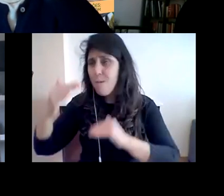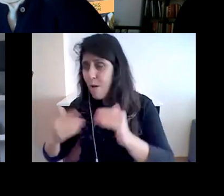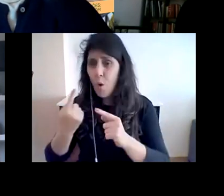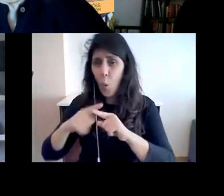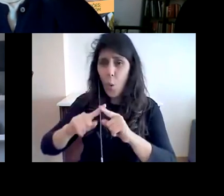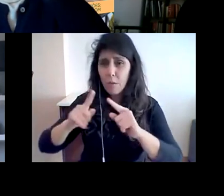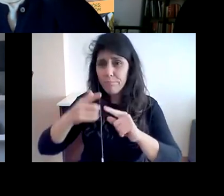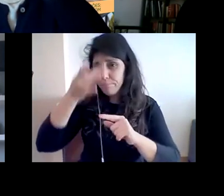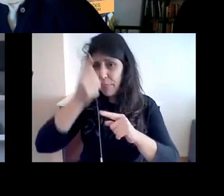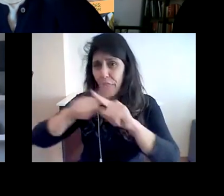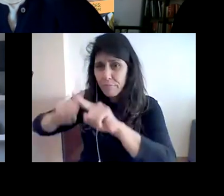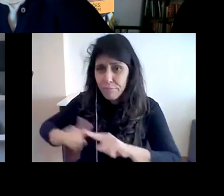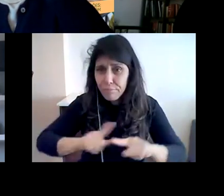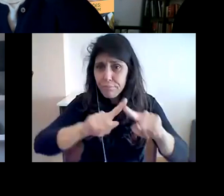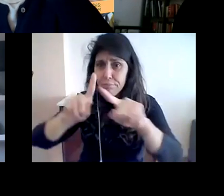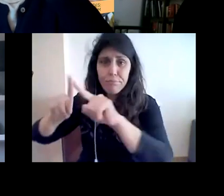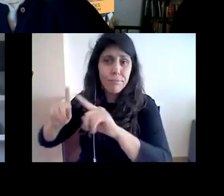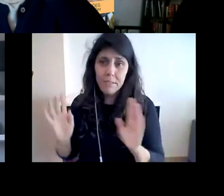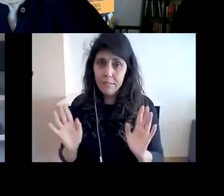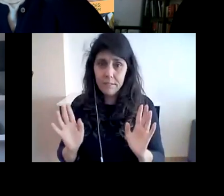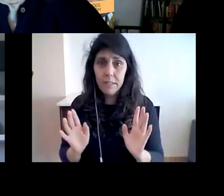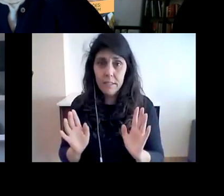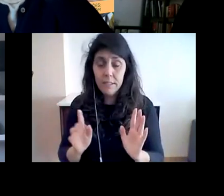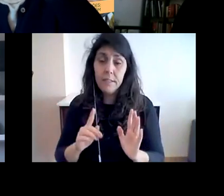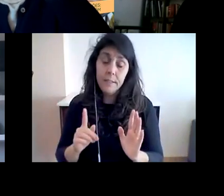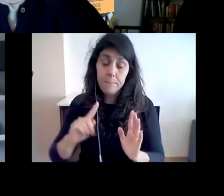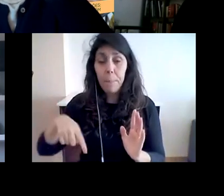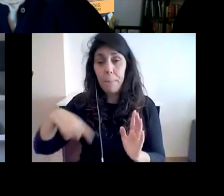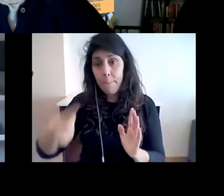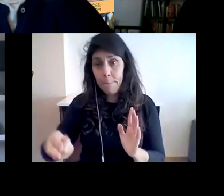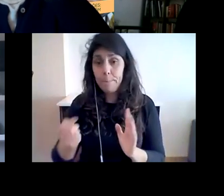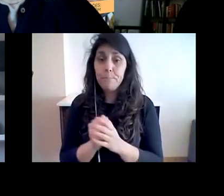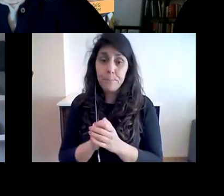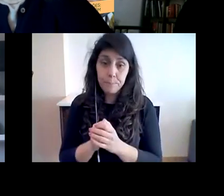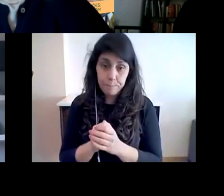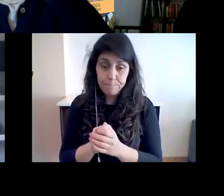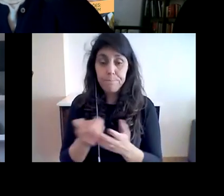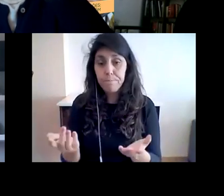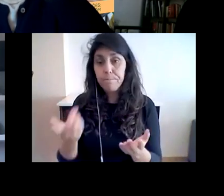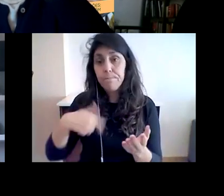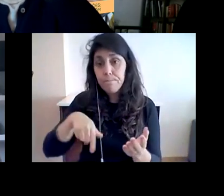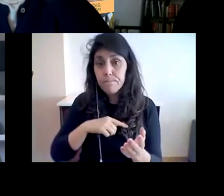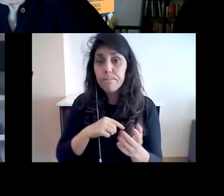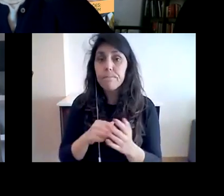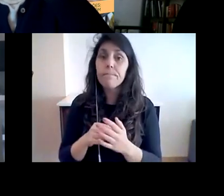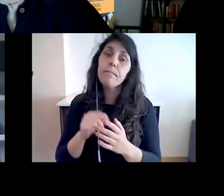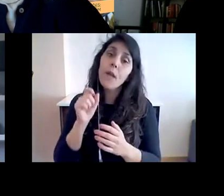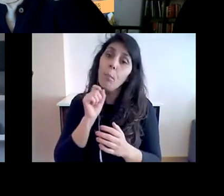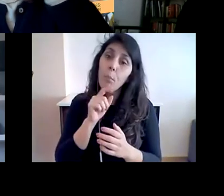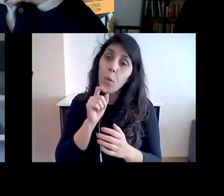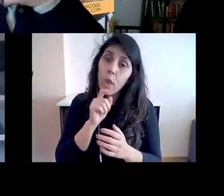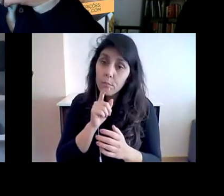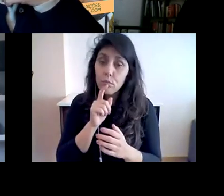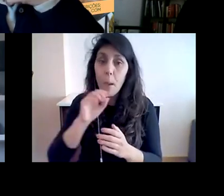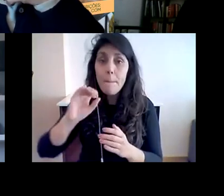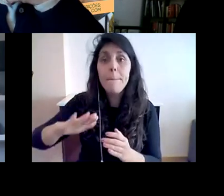solicitações. Depois, digamos que aquilo que podemos dar prioridade, que